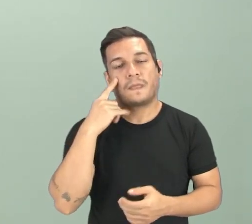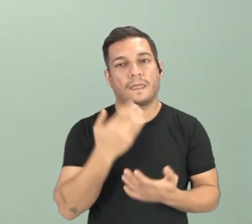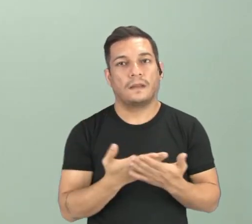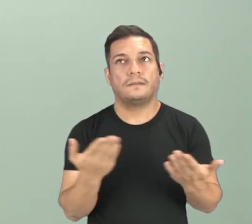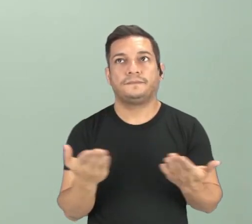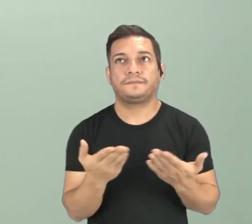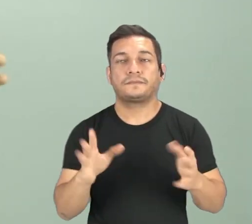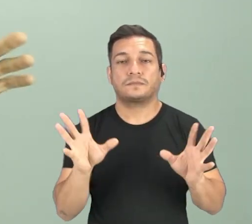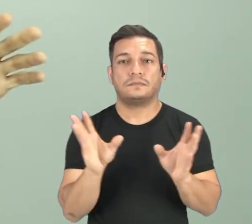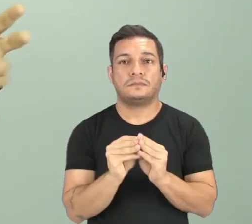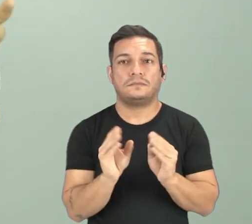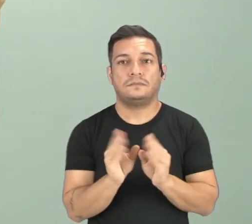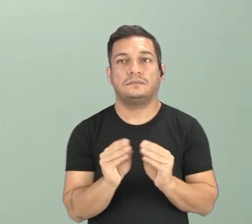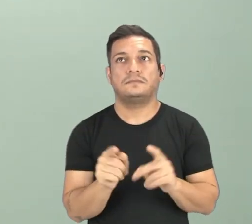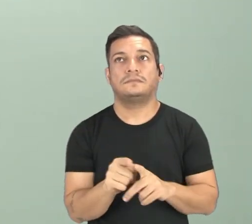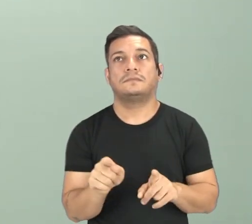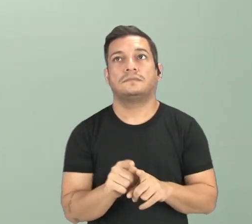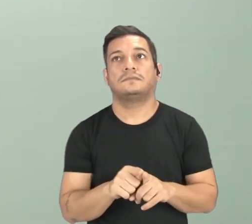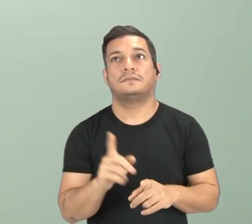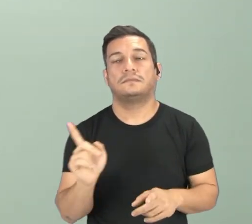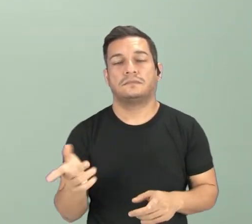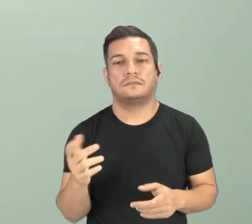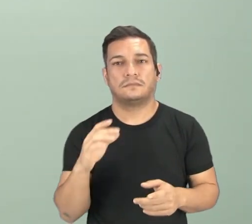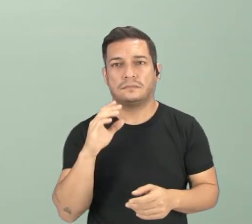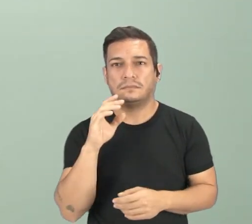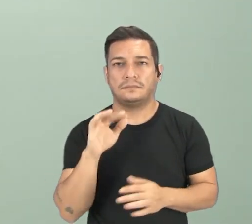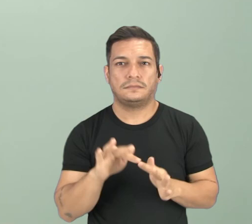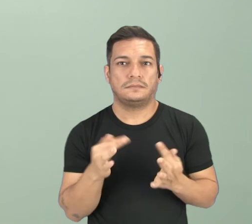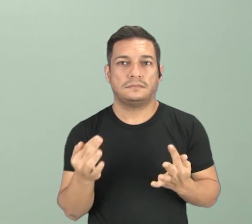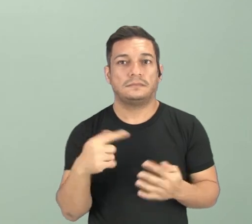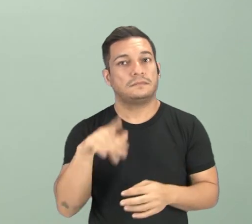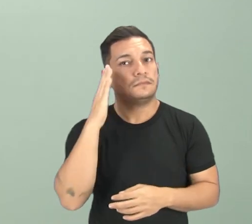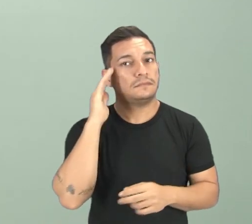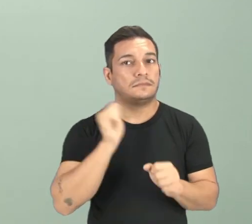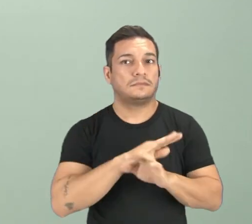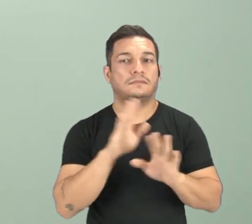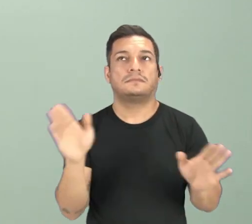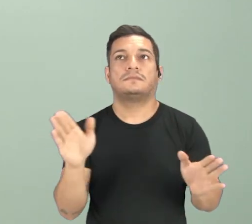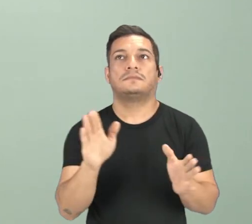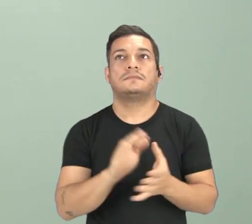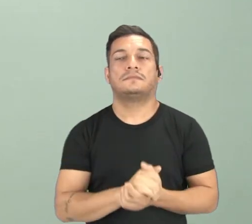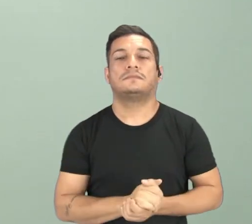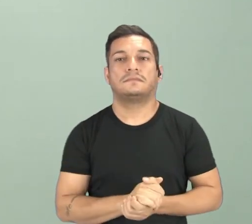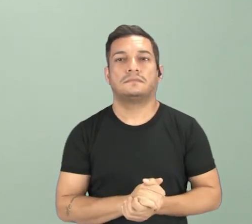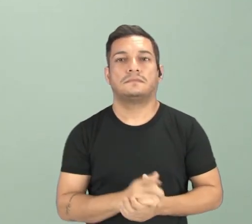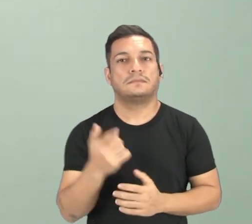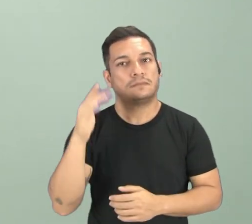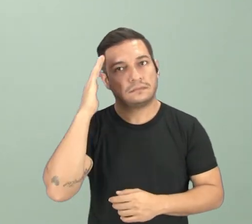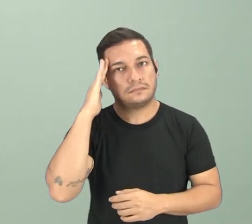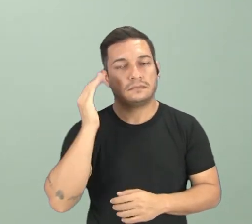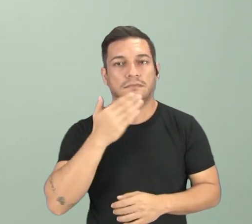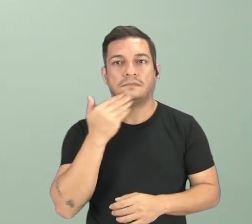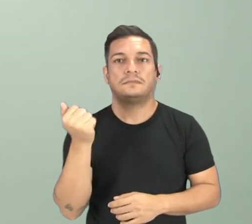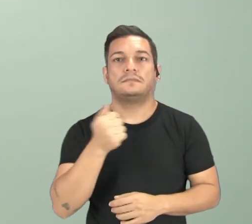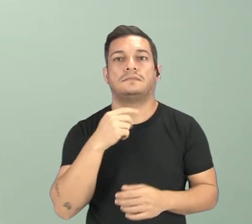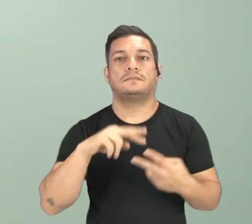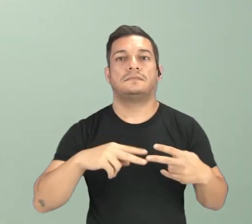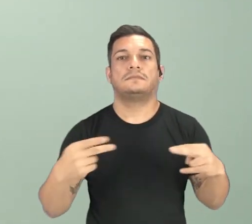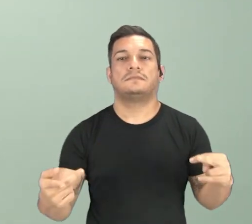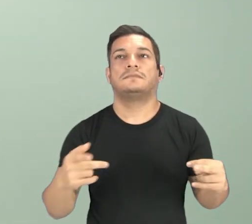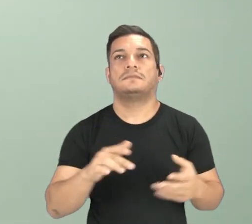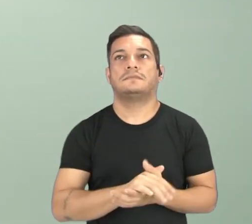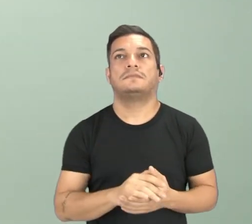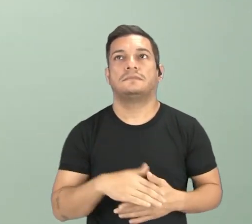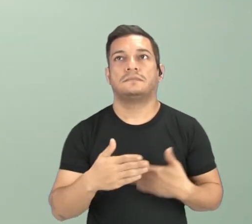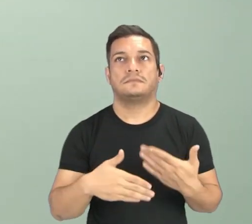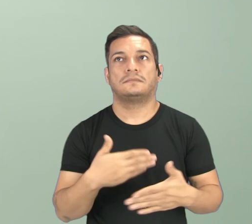só um resuminho bem por cima para vocês entenderem. Para que vocês, né, compreendam melhor a genética, como eu venho falando ao